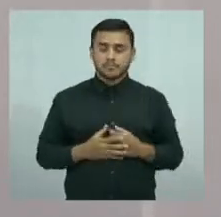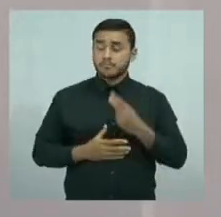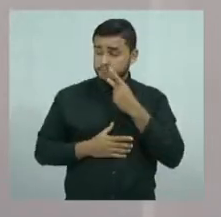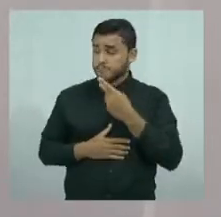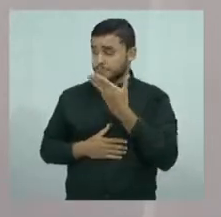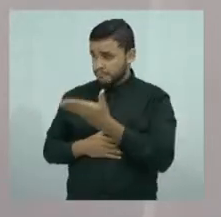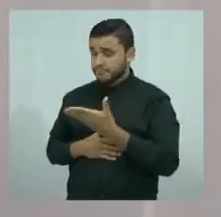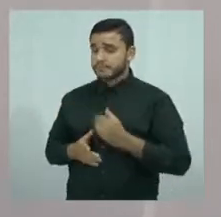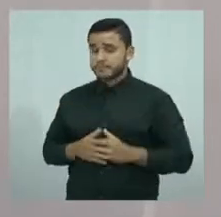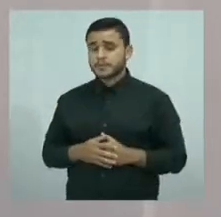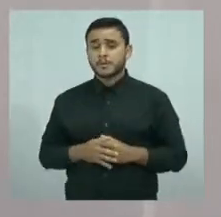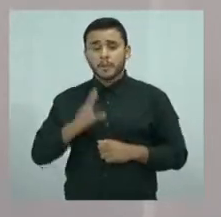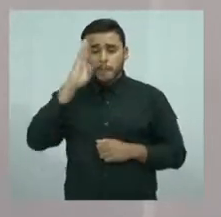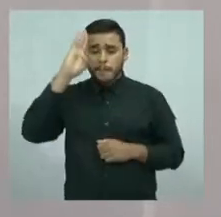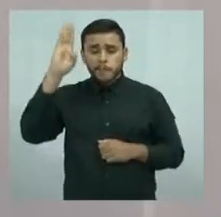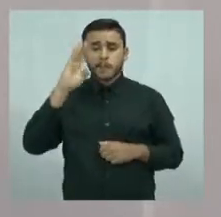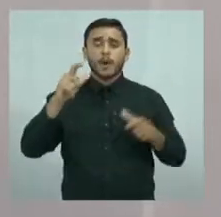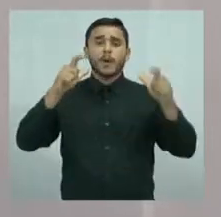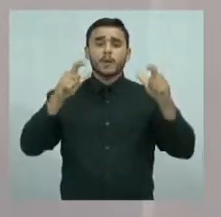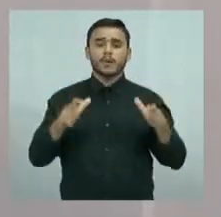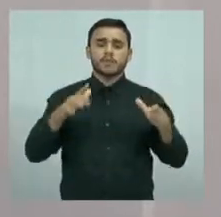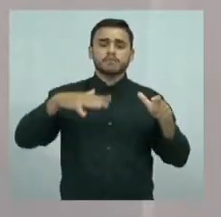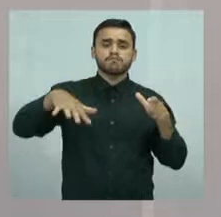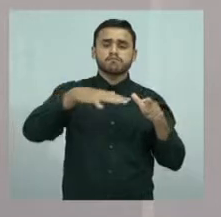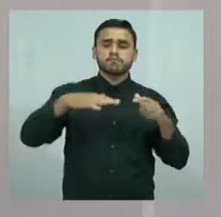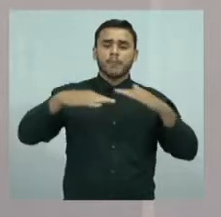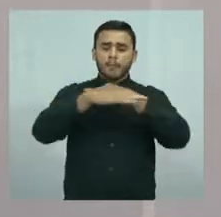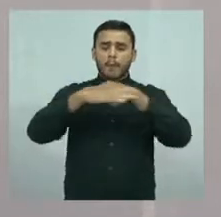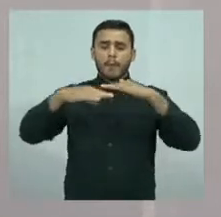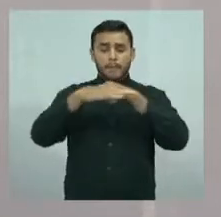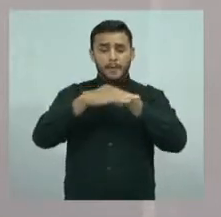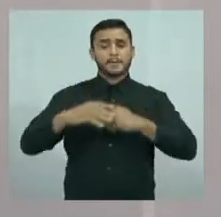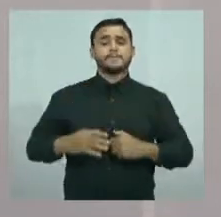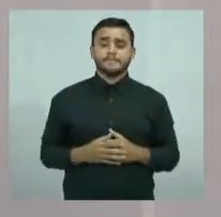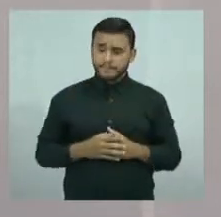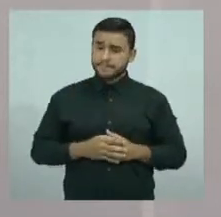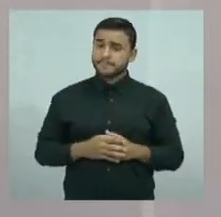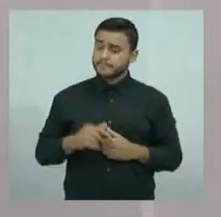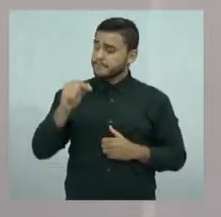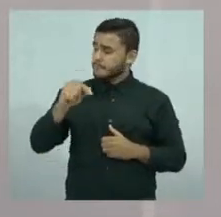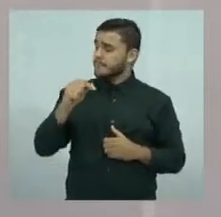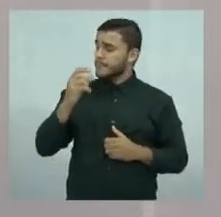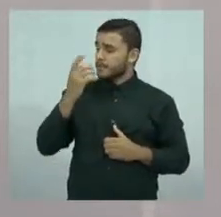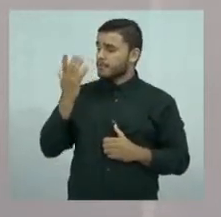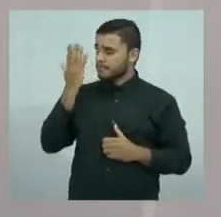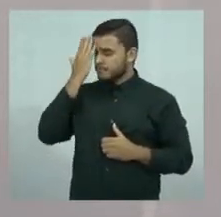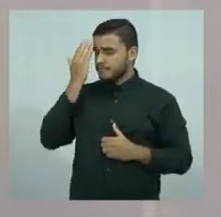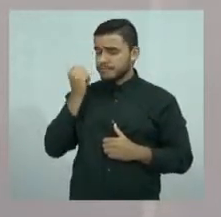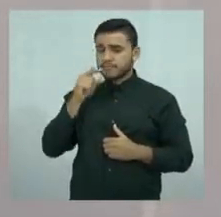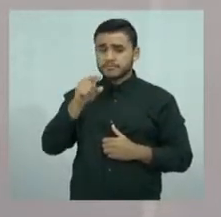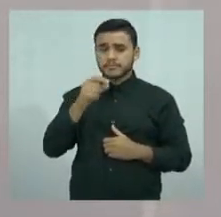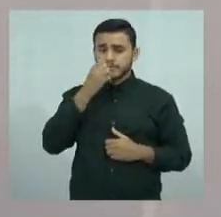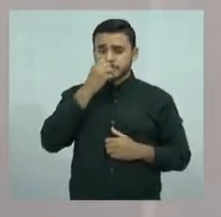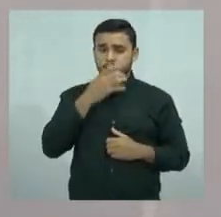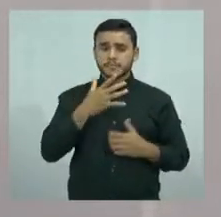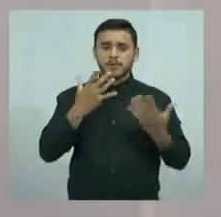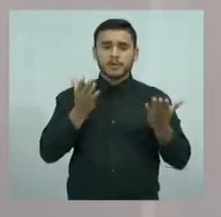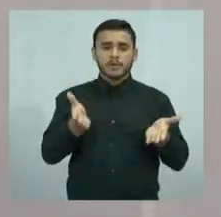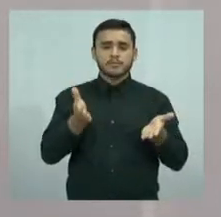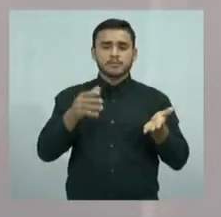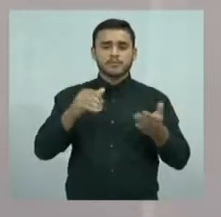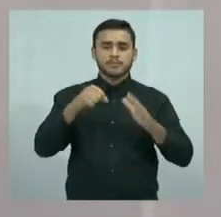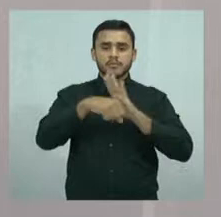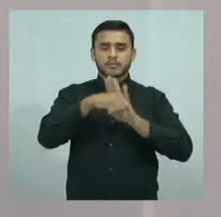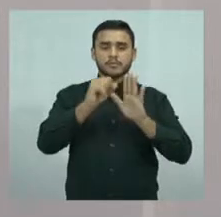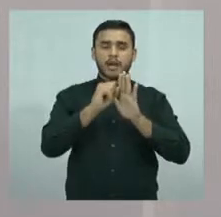na área, principalmente envolvendo o trânsito, essa cidade está tomada por uma lógica